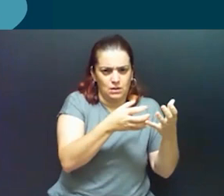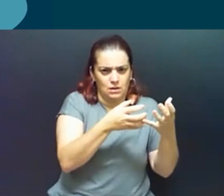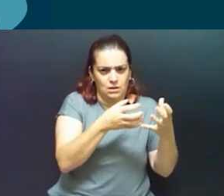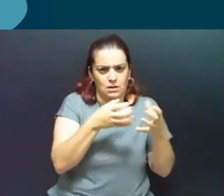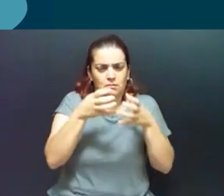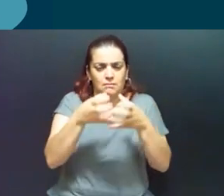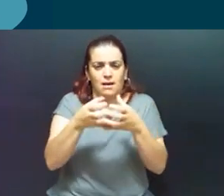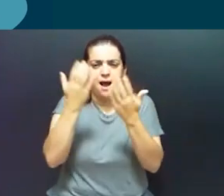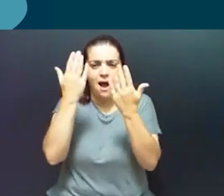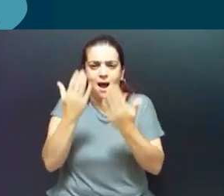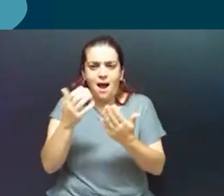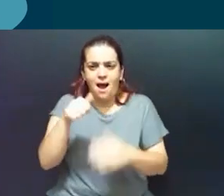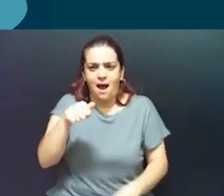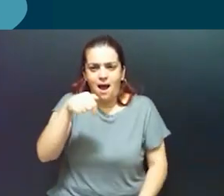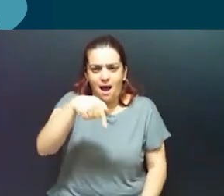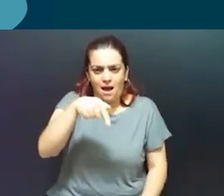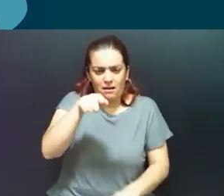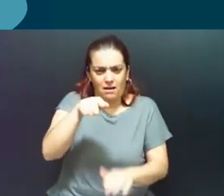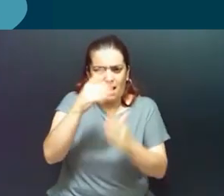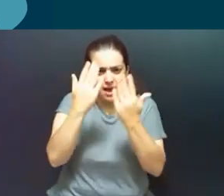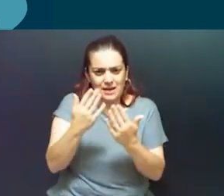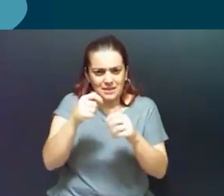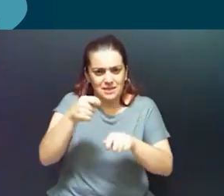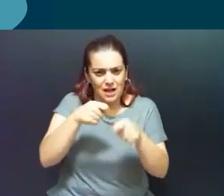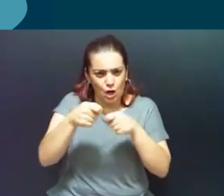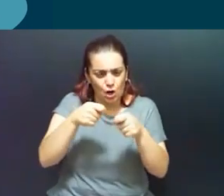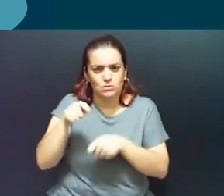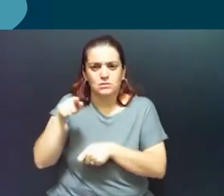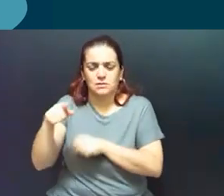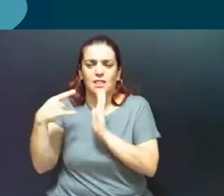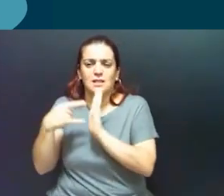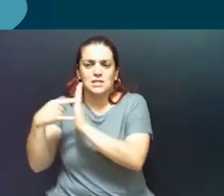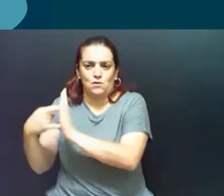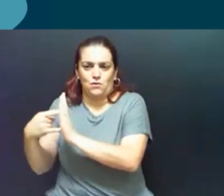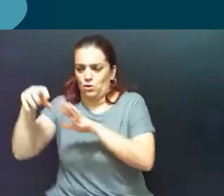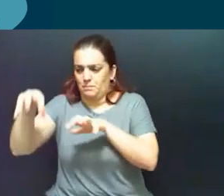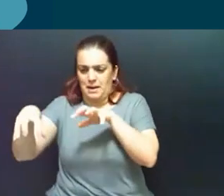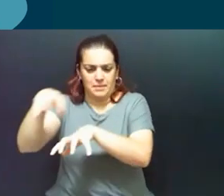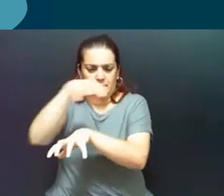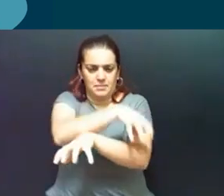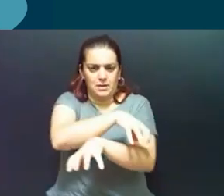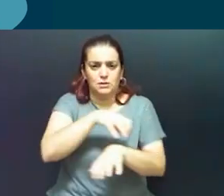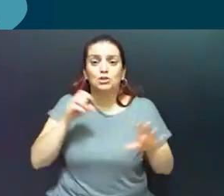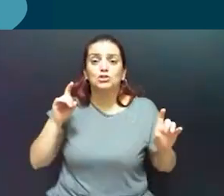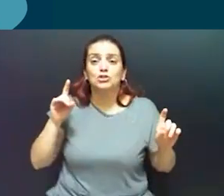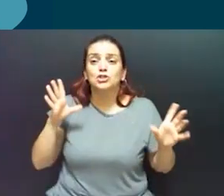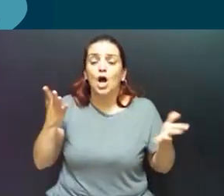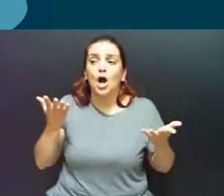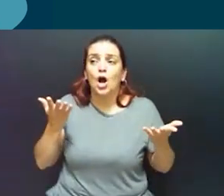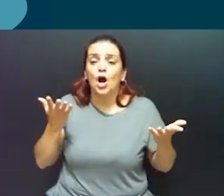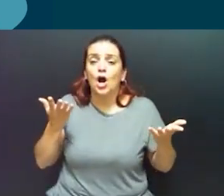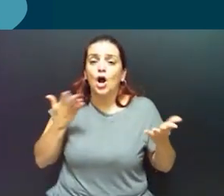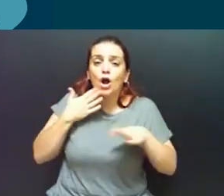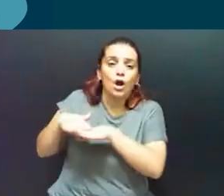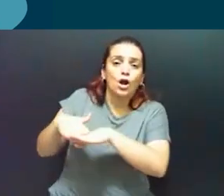analistas de negócio, né, em outro setor, e a gente tem os desenvolvedores em outro setor. E eles só se falam em algumas cerimônias específicas